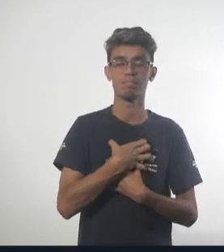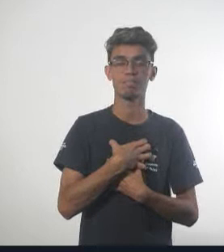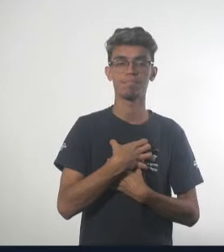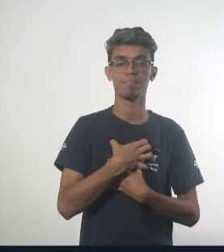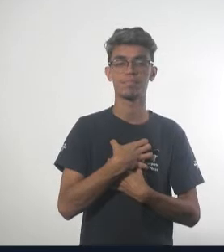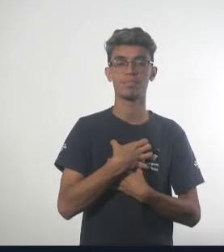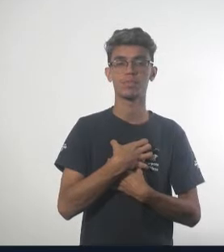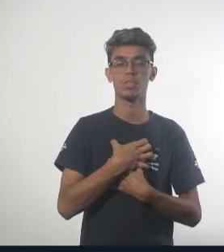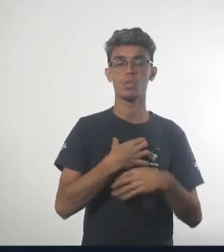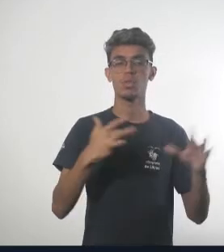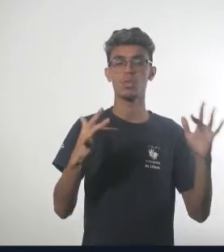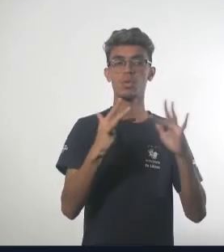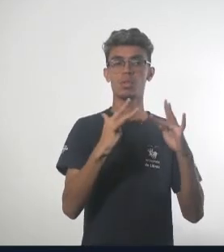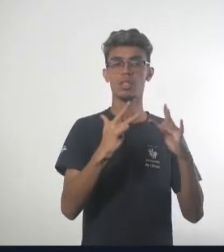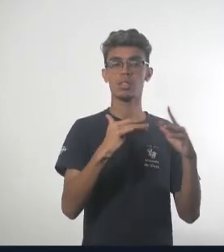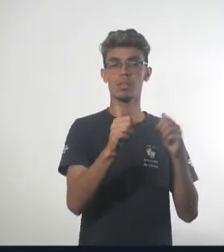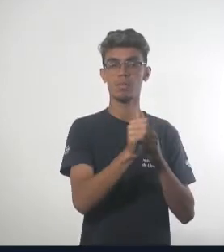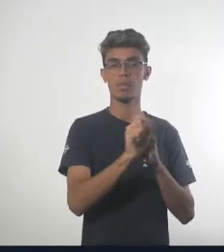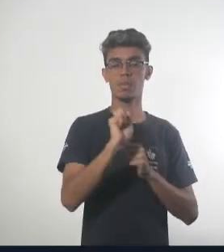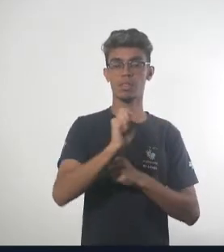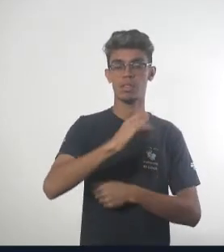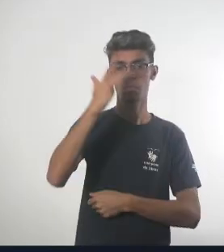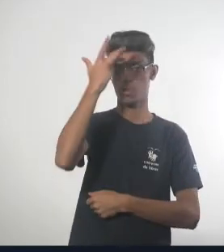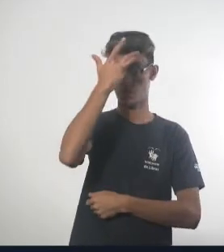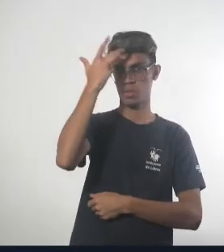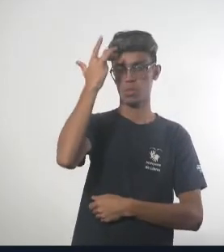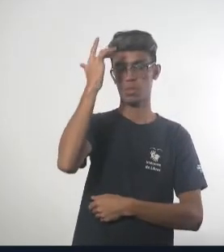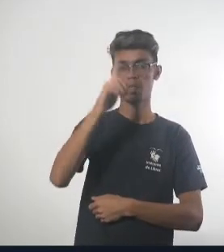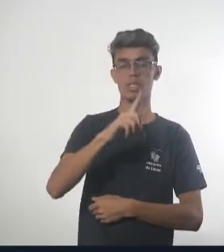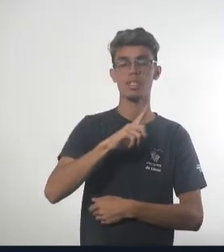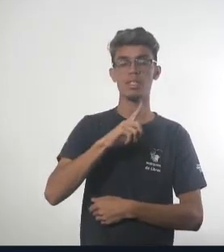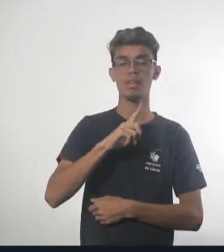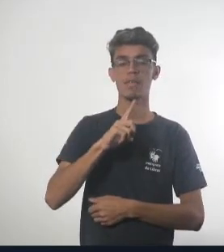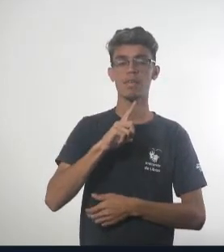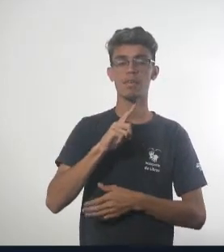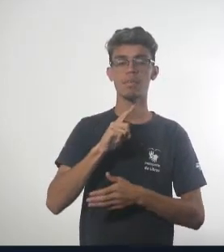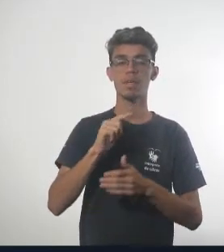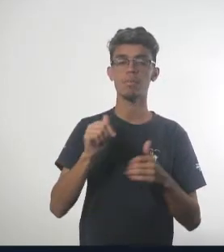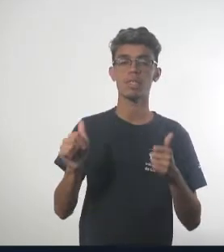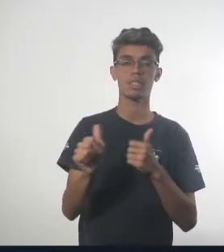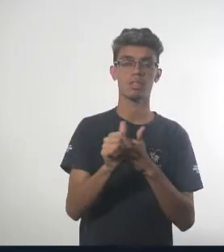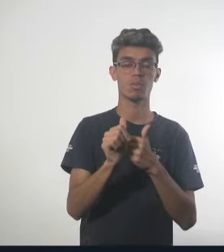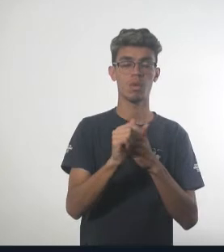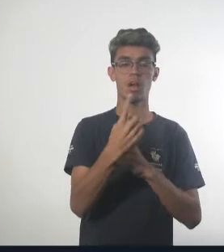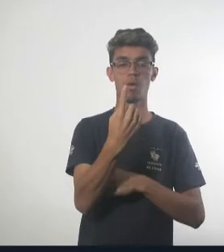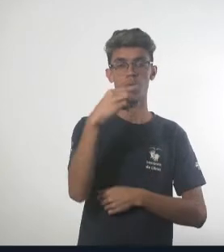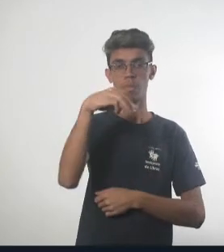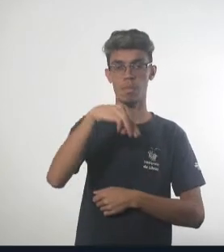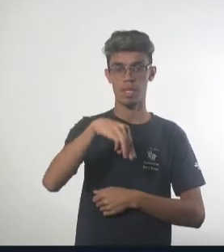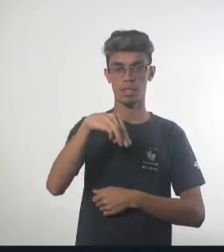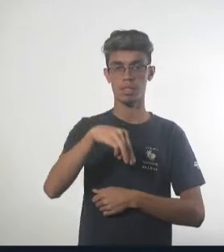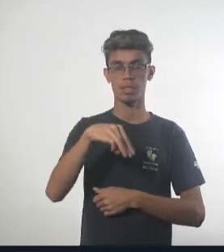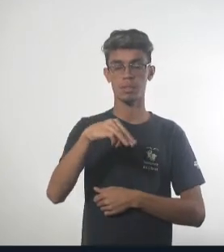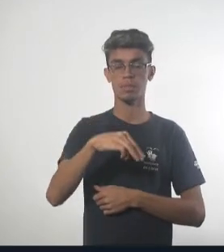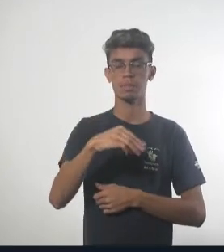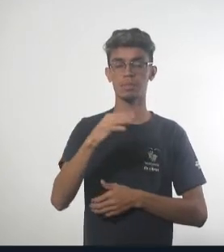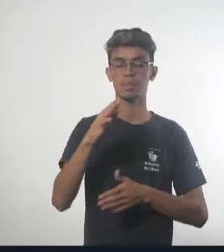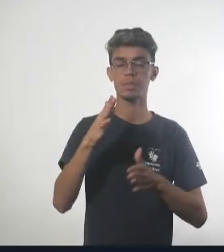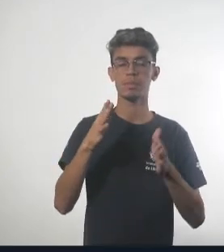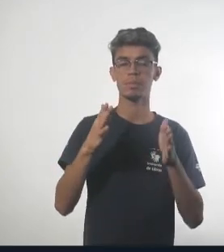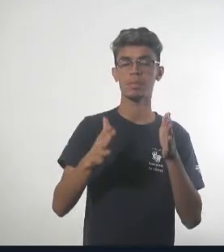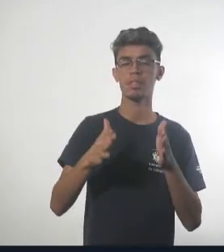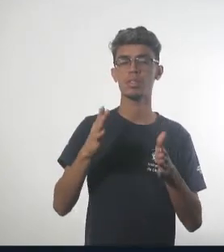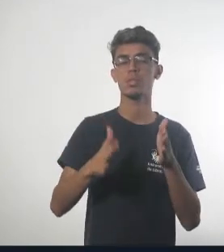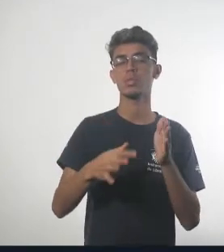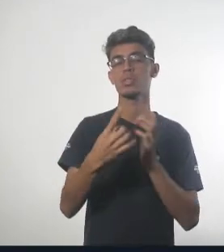esses contatos próximos, as pessoas que estiveram a menos de 1 metro de distância do caso, por um período mínimo aí de 15